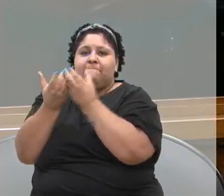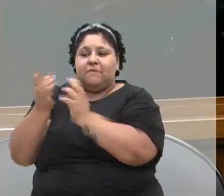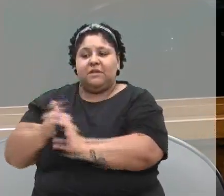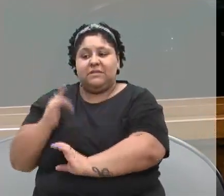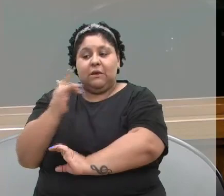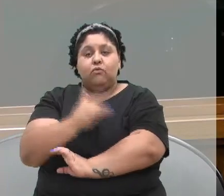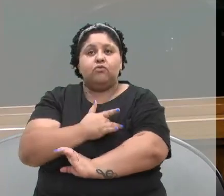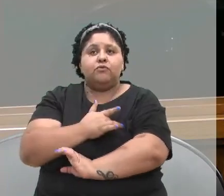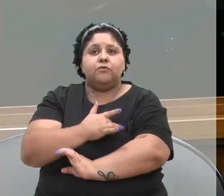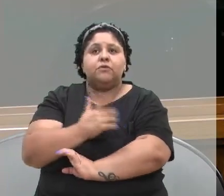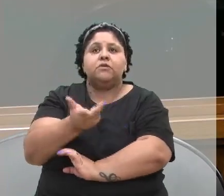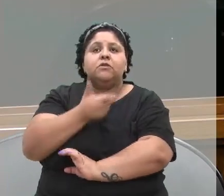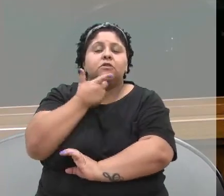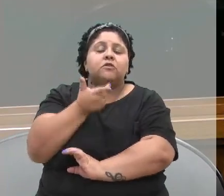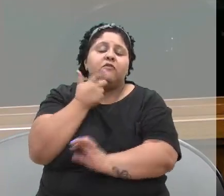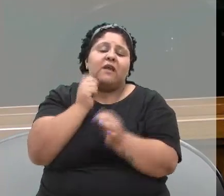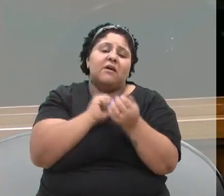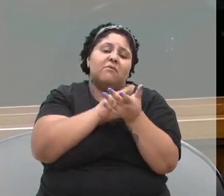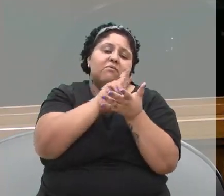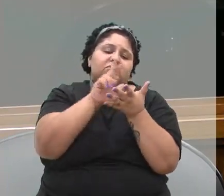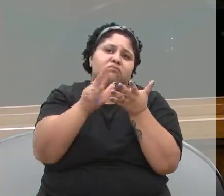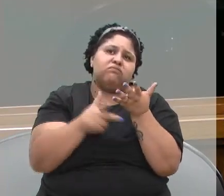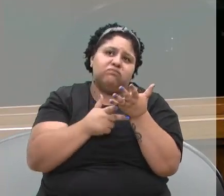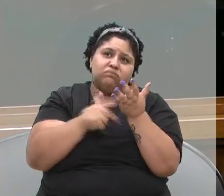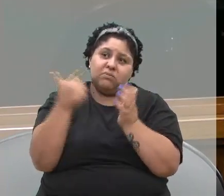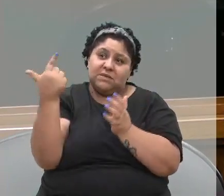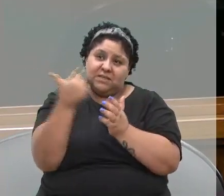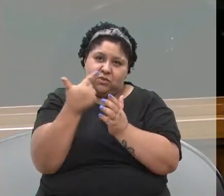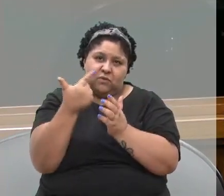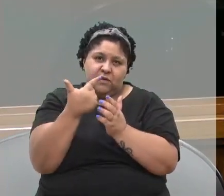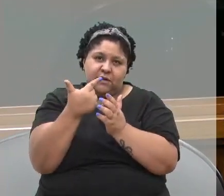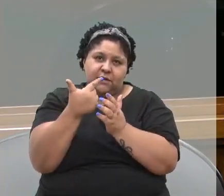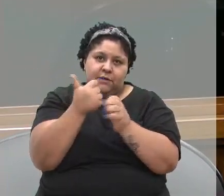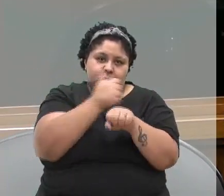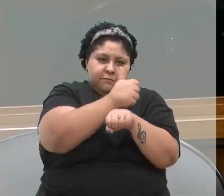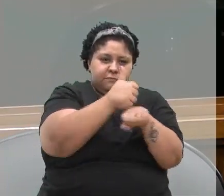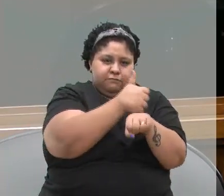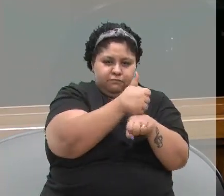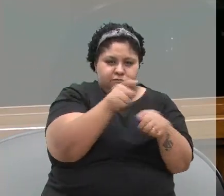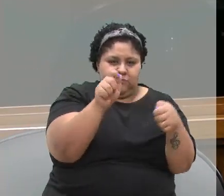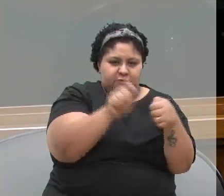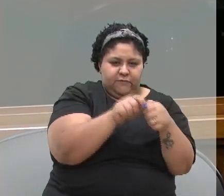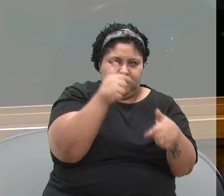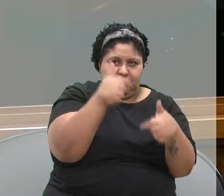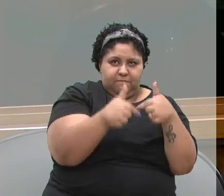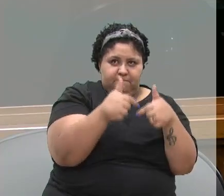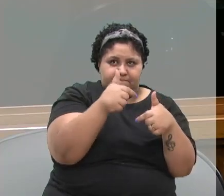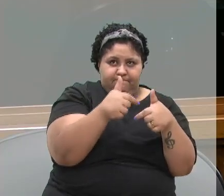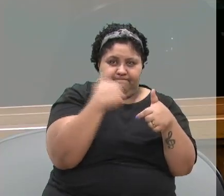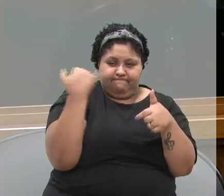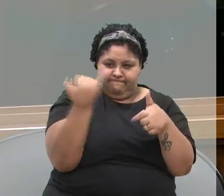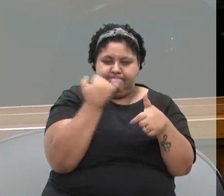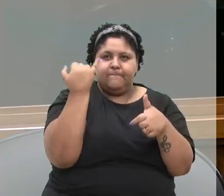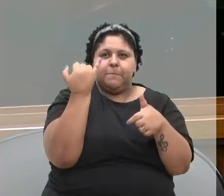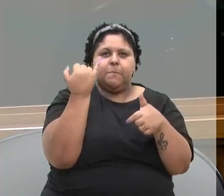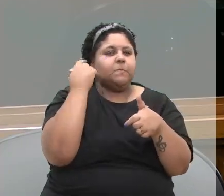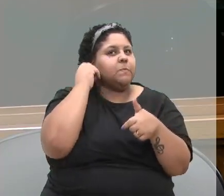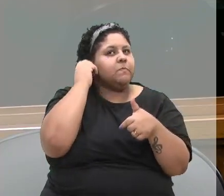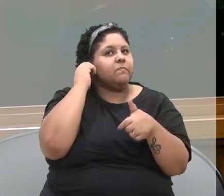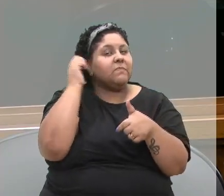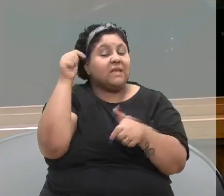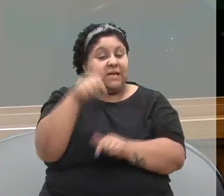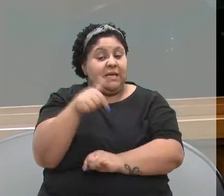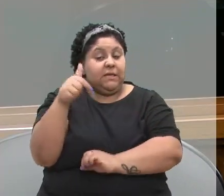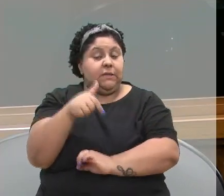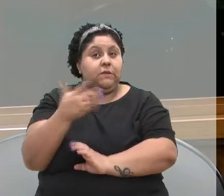saúde. Falamos várias vezes sobre essas duas categorias que prestam um serviço de fundamental relevância, e